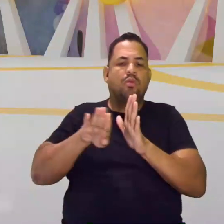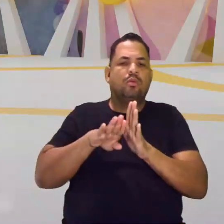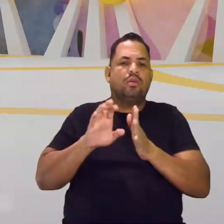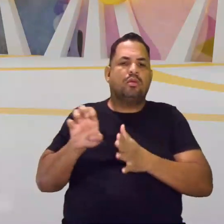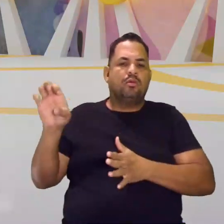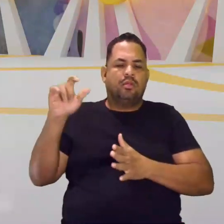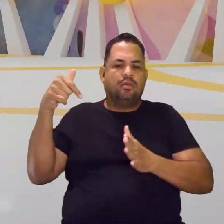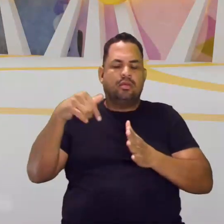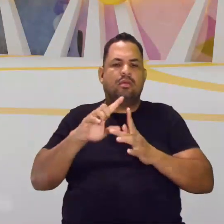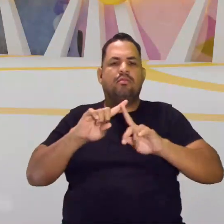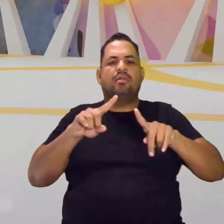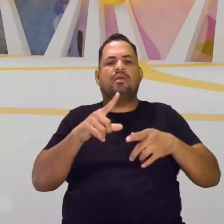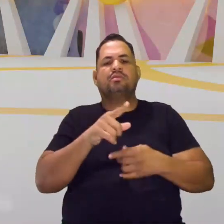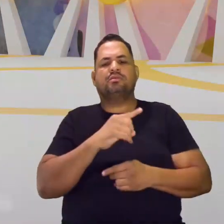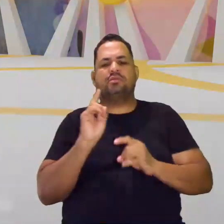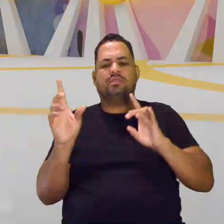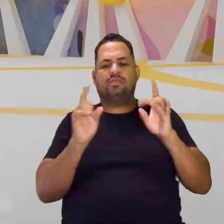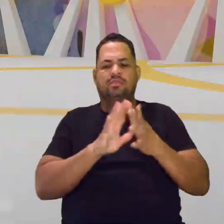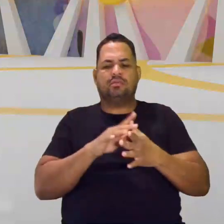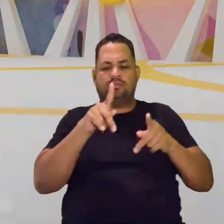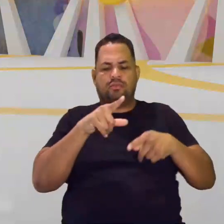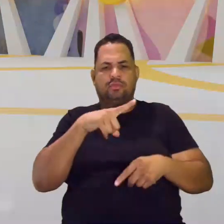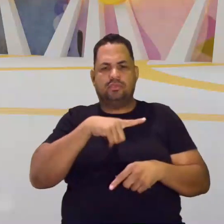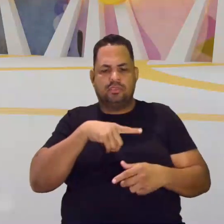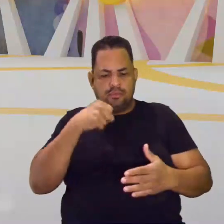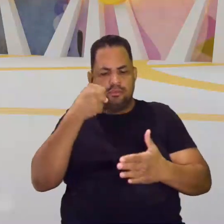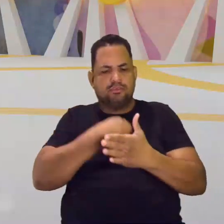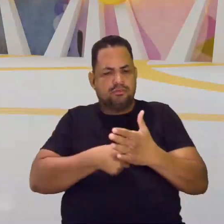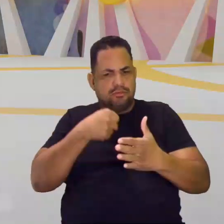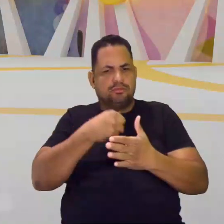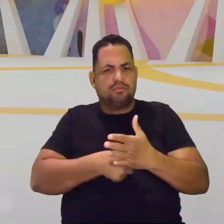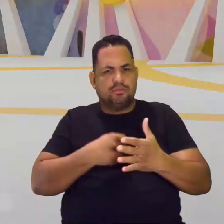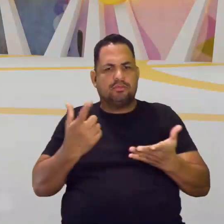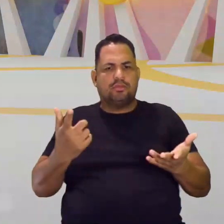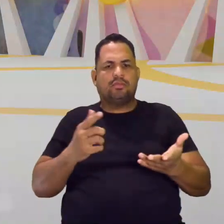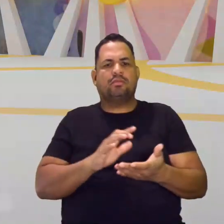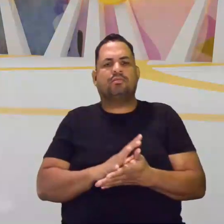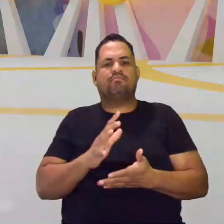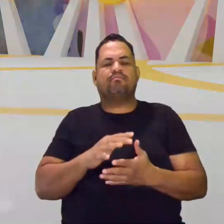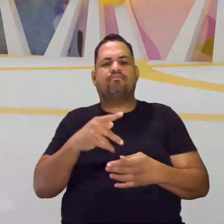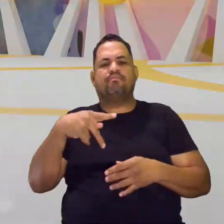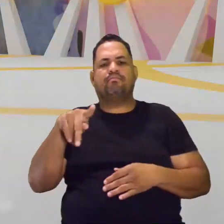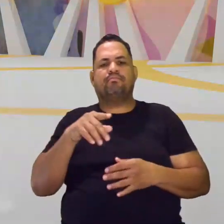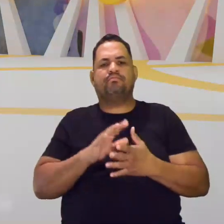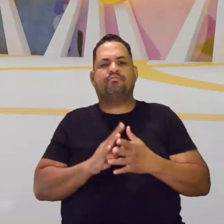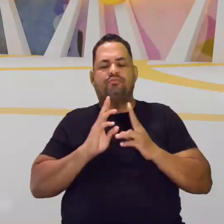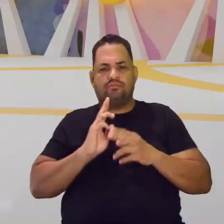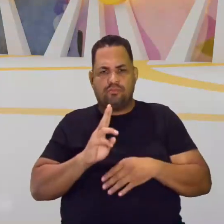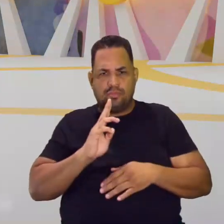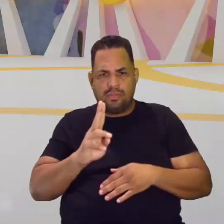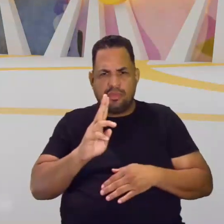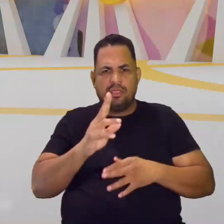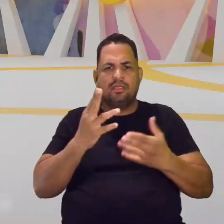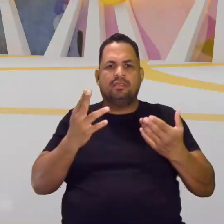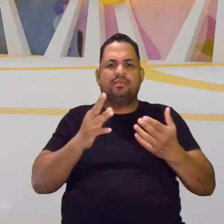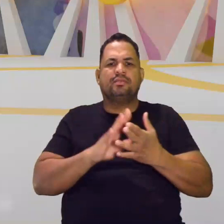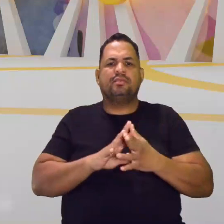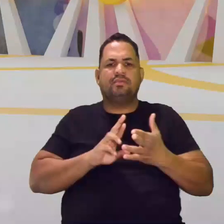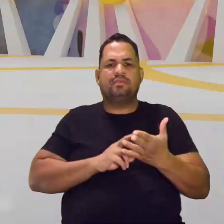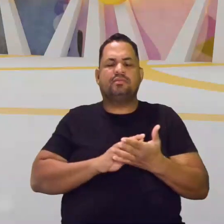inferiorização, mas nós temos nossa cultura e a gente está lutando aí para que permaneça